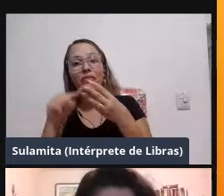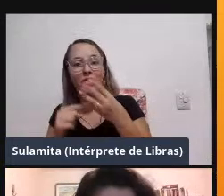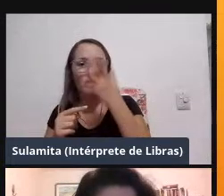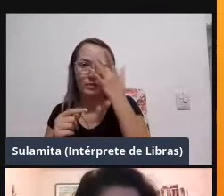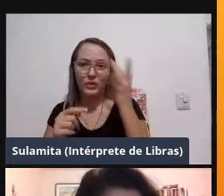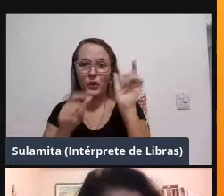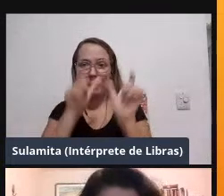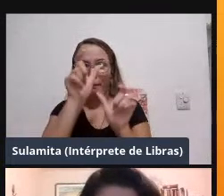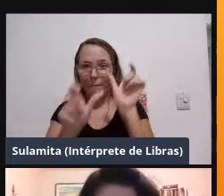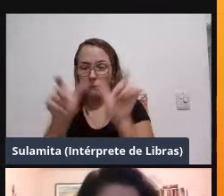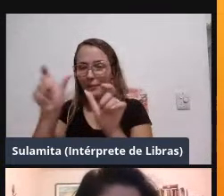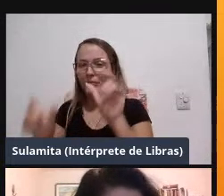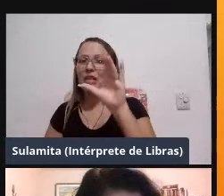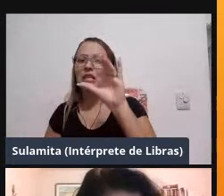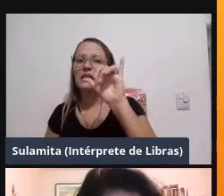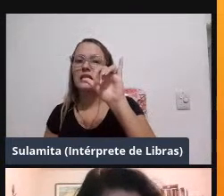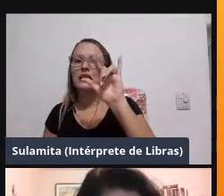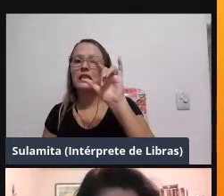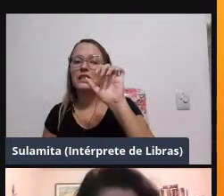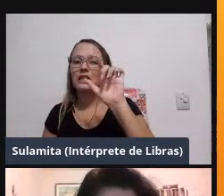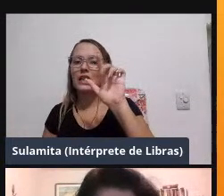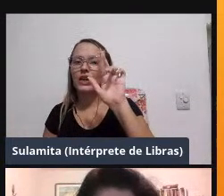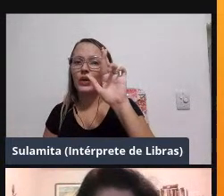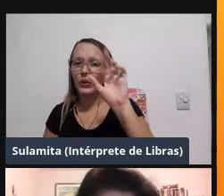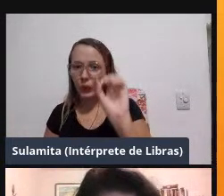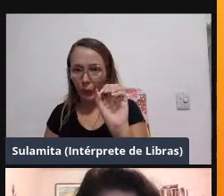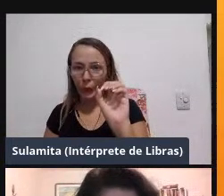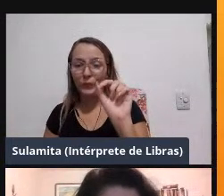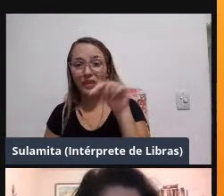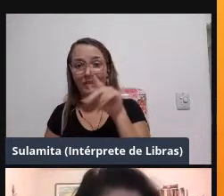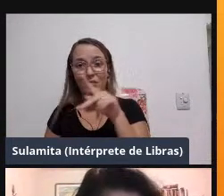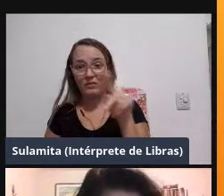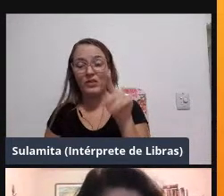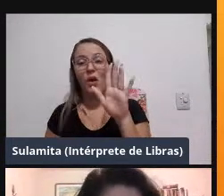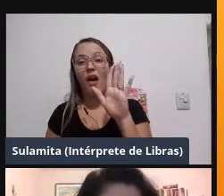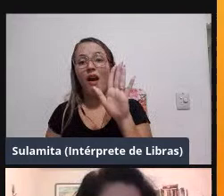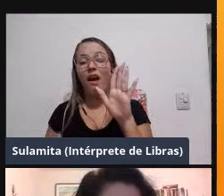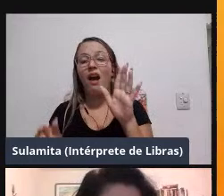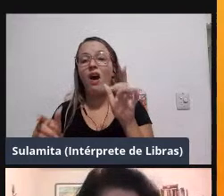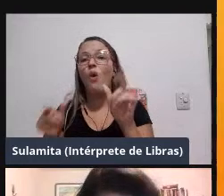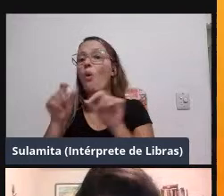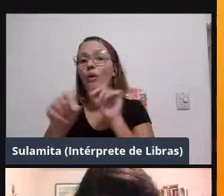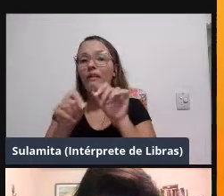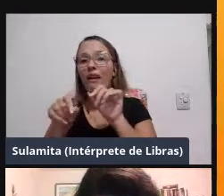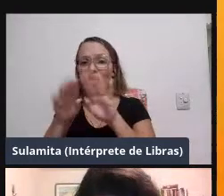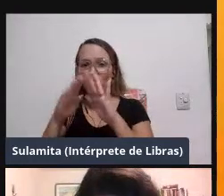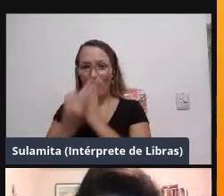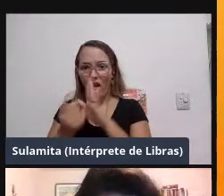Cícero Brasiliense de Moura, que foi professor também da escola do Liceu Paraibano, da Escola Normal,